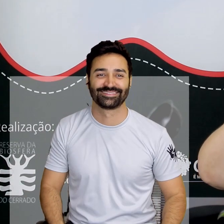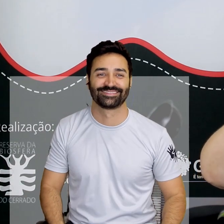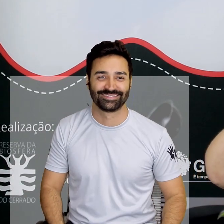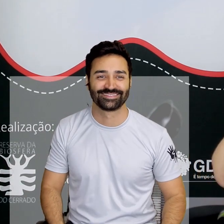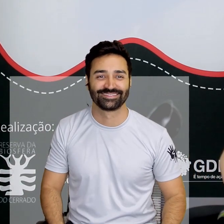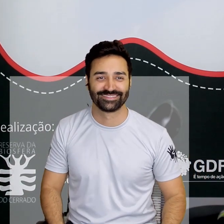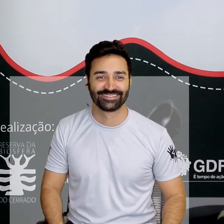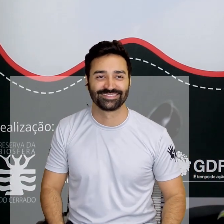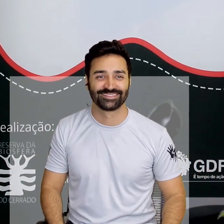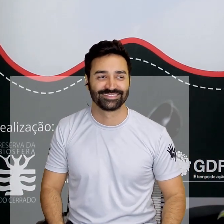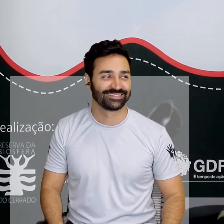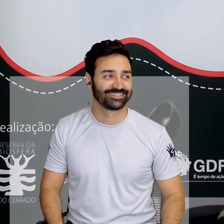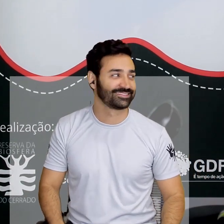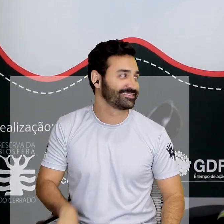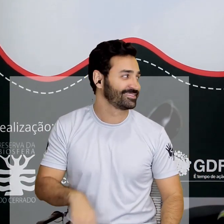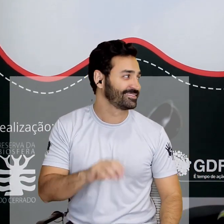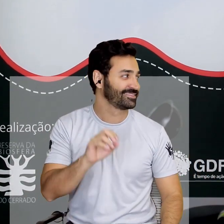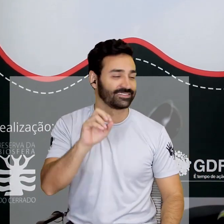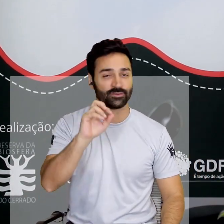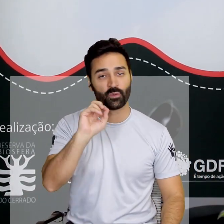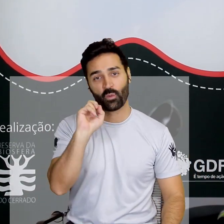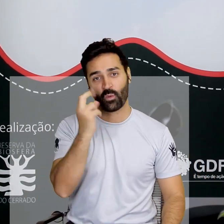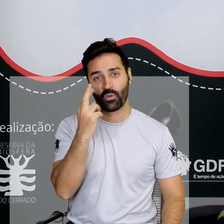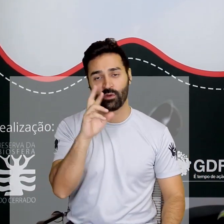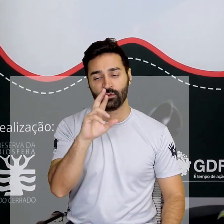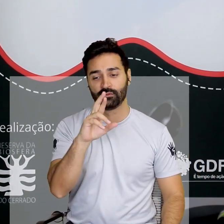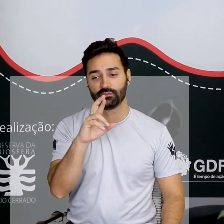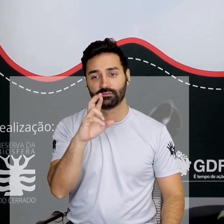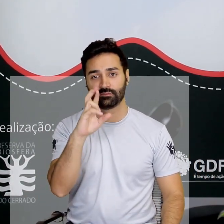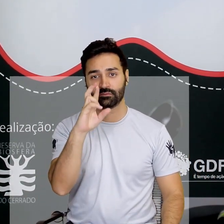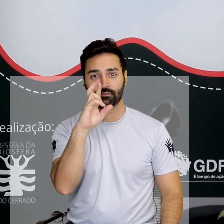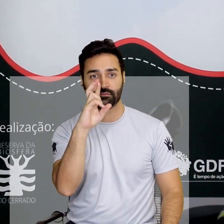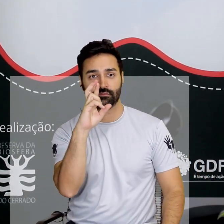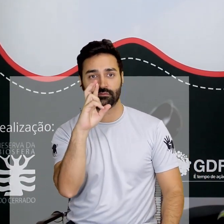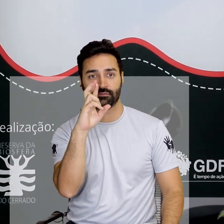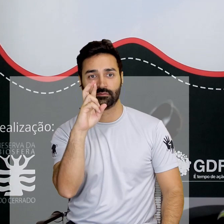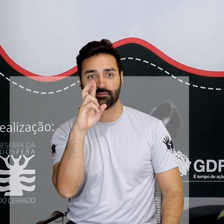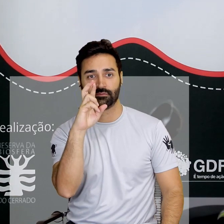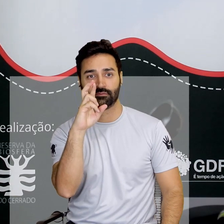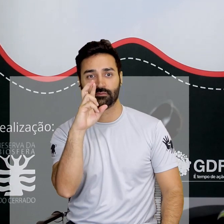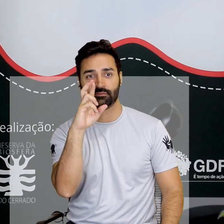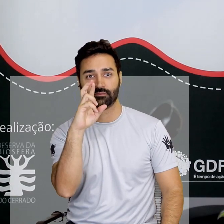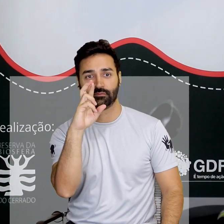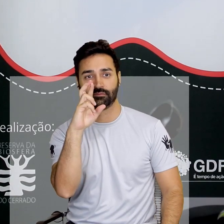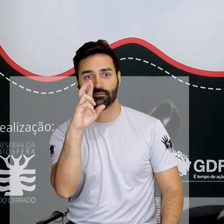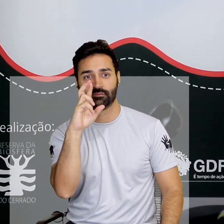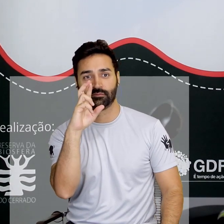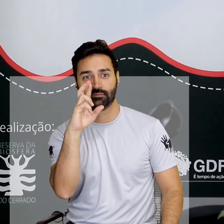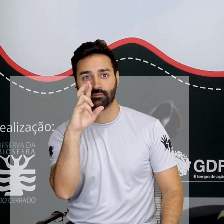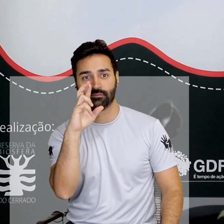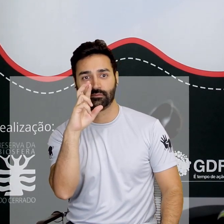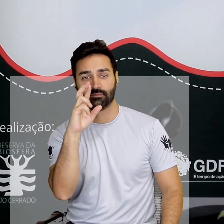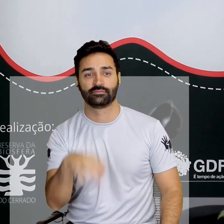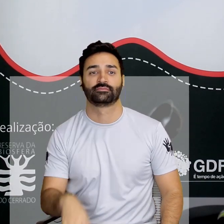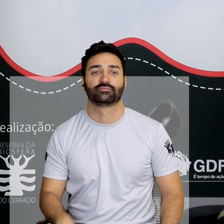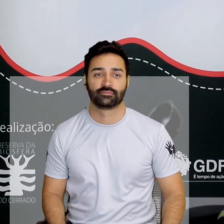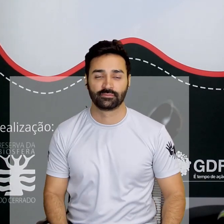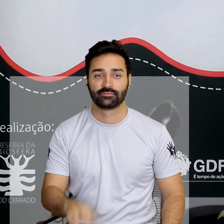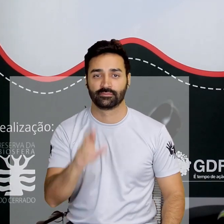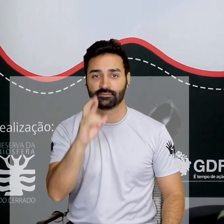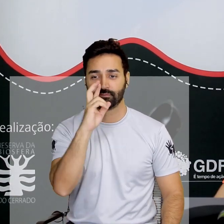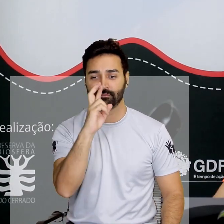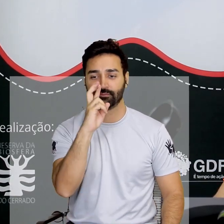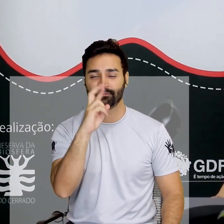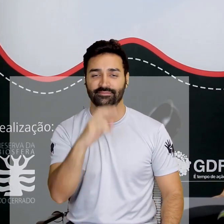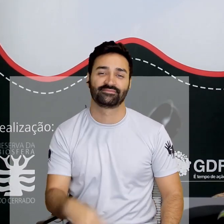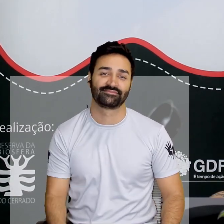quando tá com dúvida faz assim ainda também. Tipo assim, tá com a mão ocupada, faz assim. Ah, é assim, eu tô com a mão ocupada. Grávida.